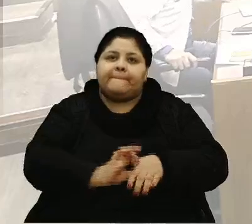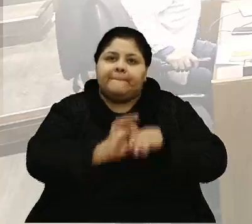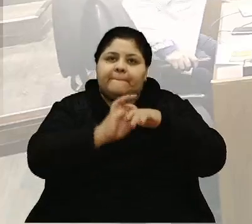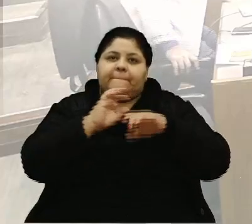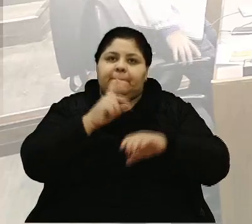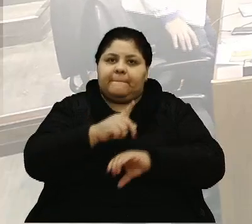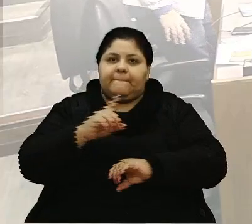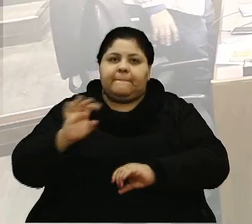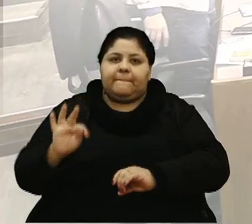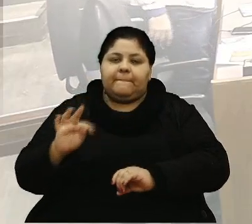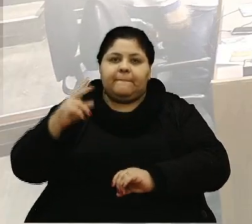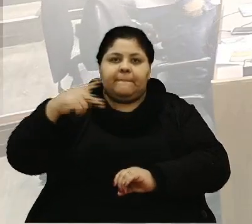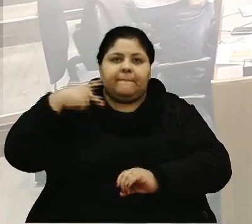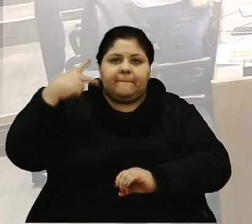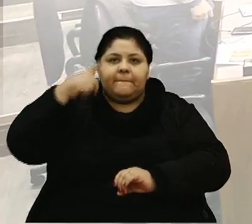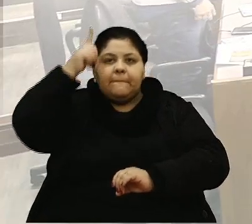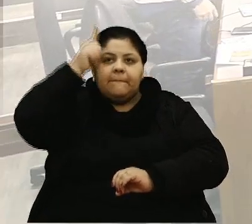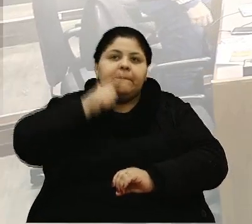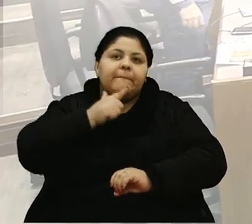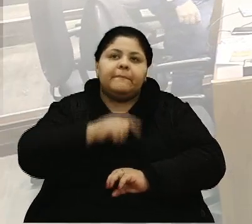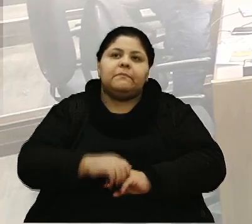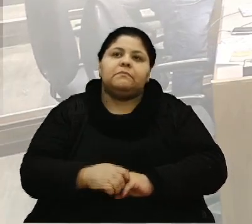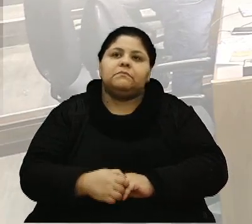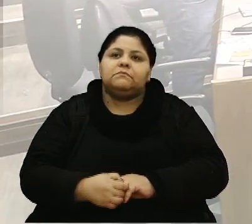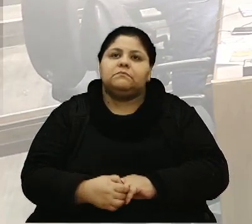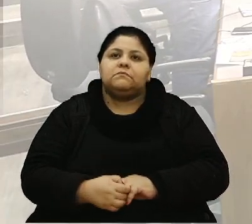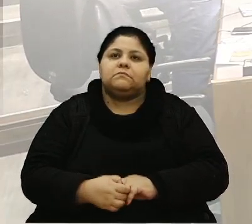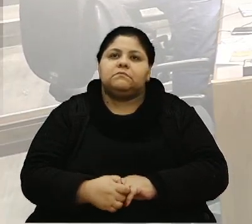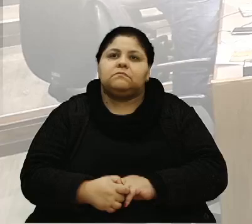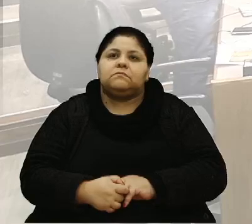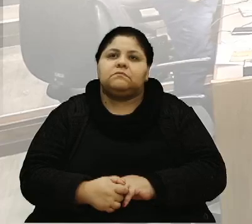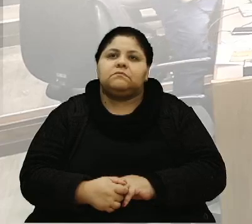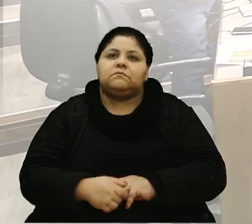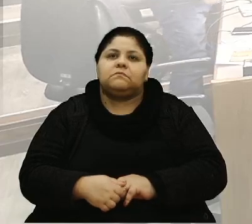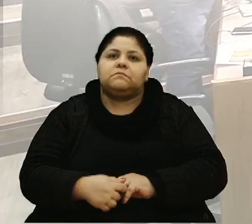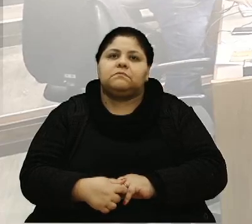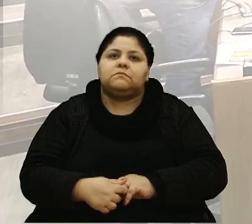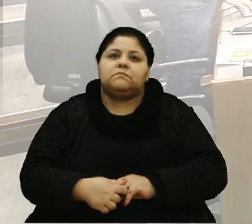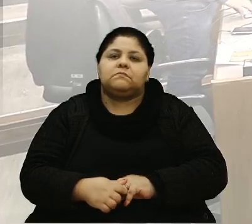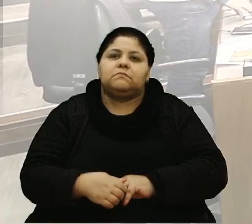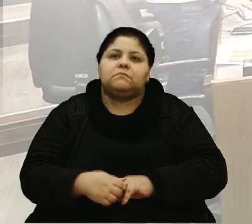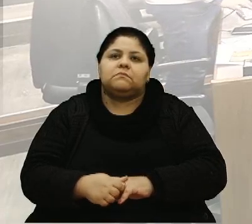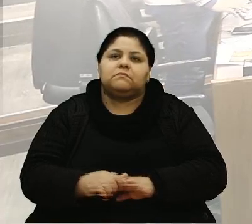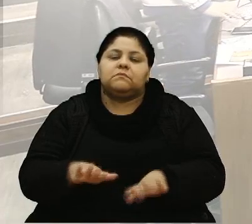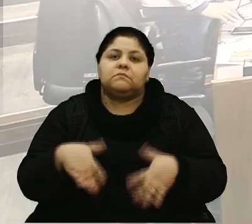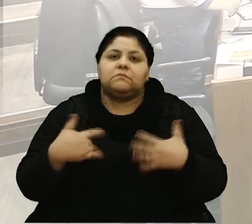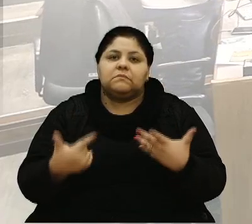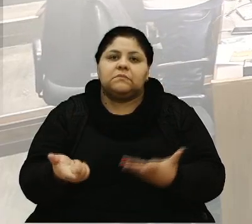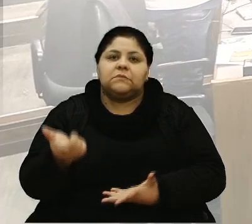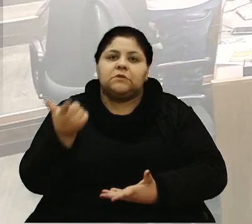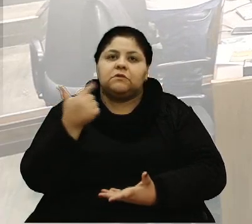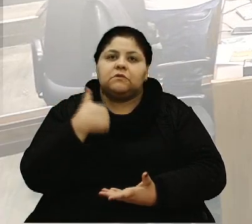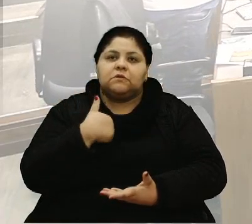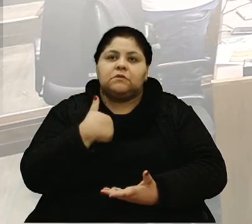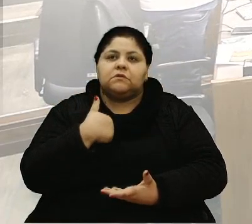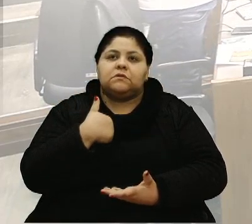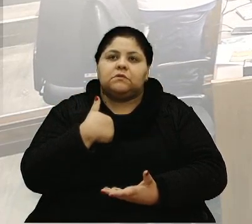T. Vereador Lucas Carenhato. Então, gente, eu